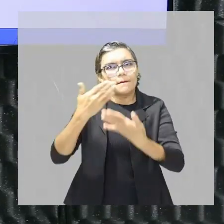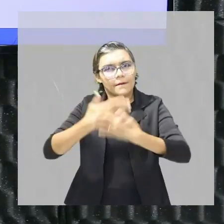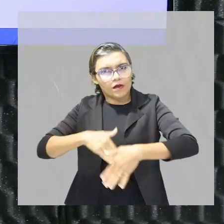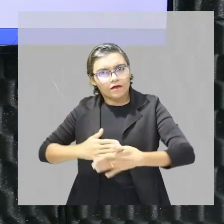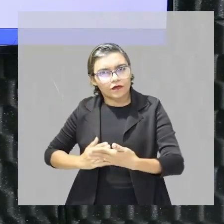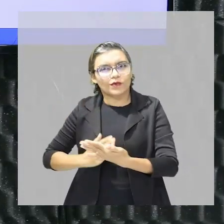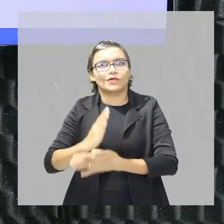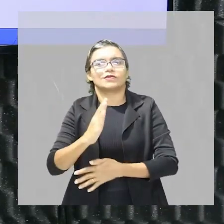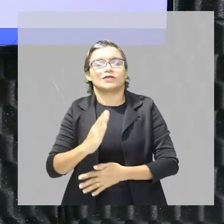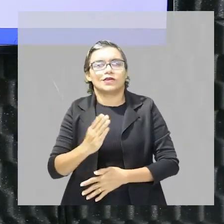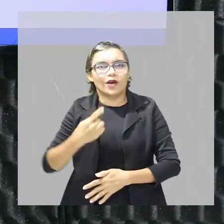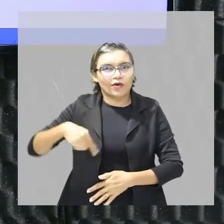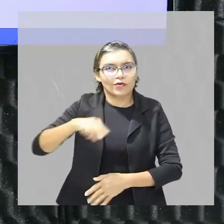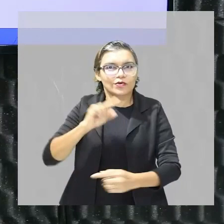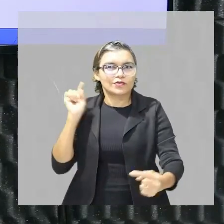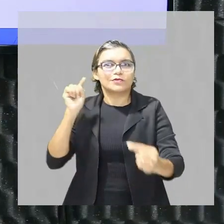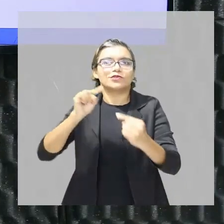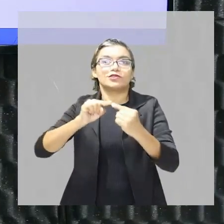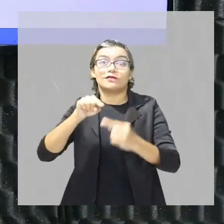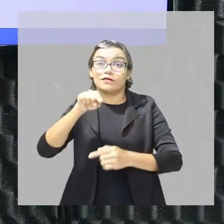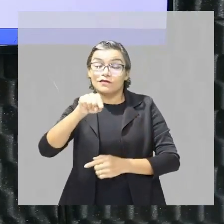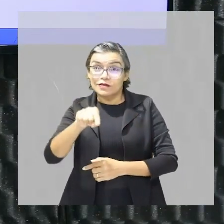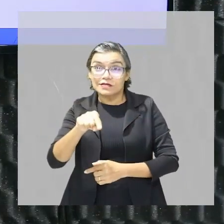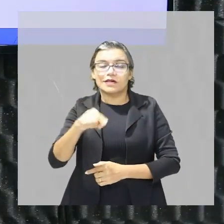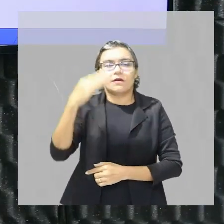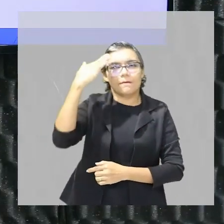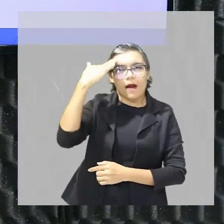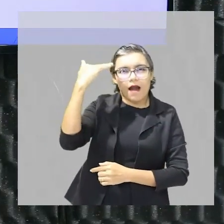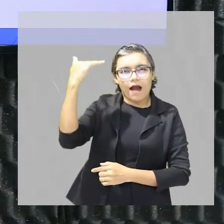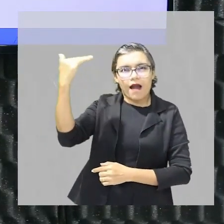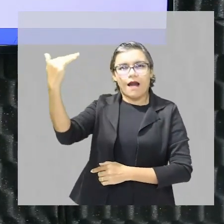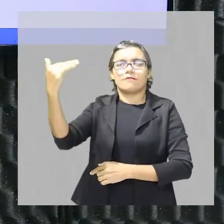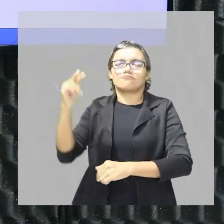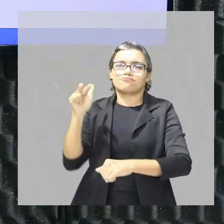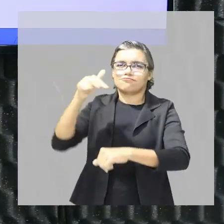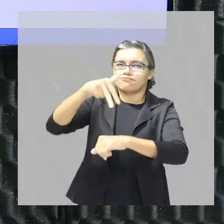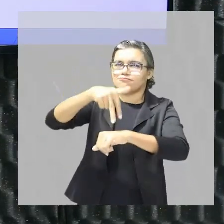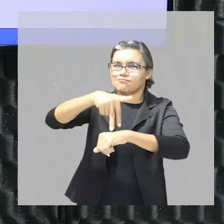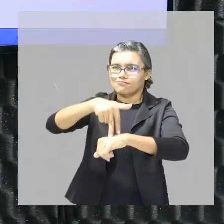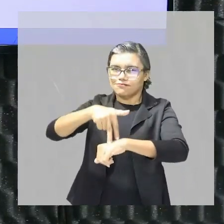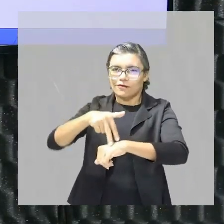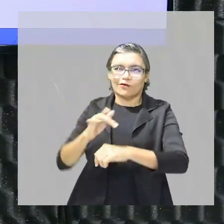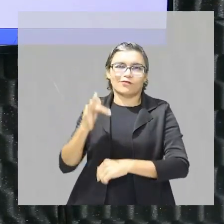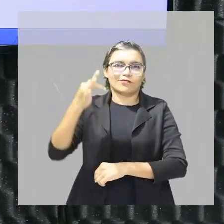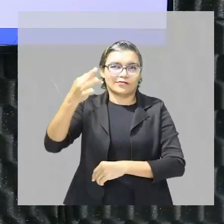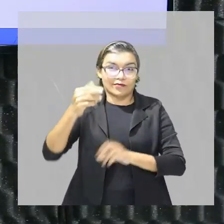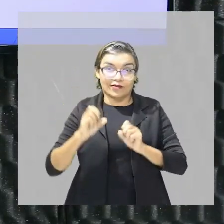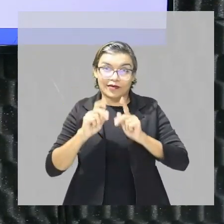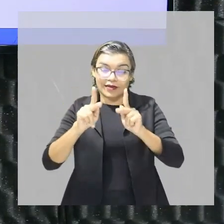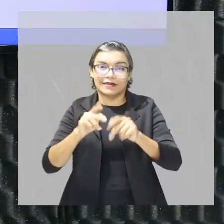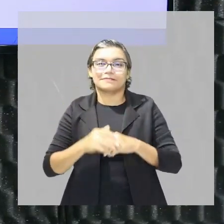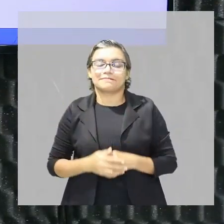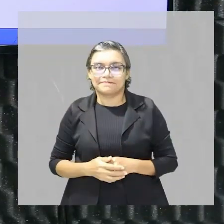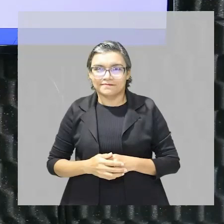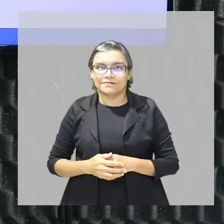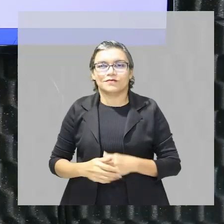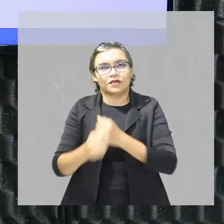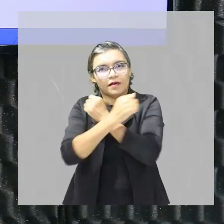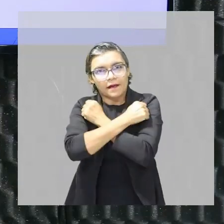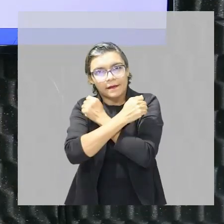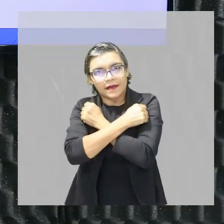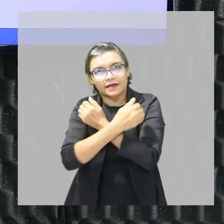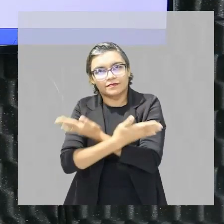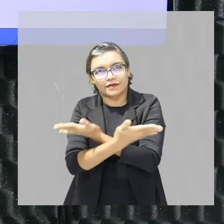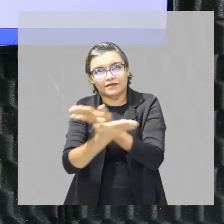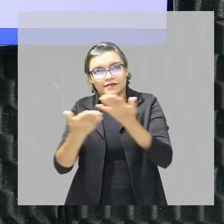vocês que também é o nosso objetivo que é que vocês tenham sucesso em tudo que faça ok Fica aqui mais uma vez forte abraço